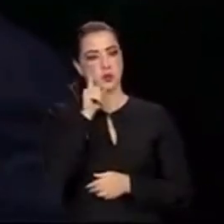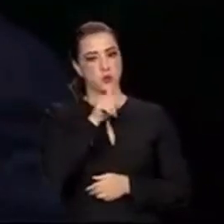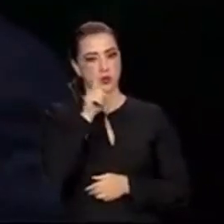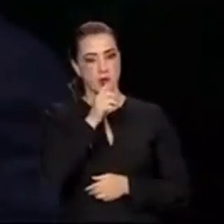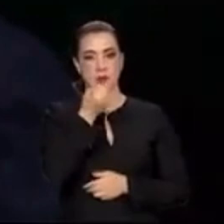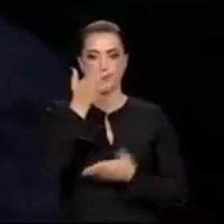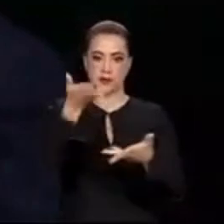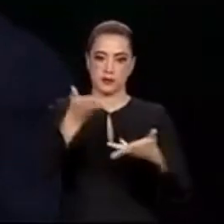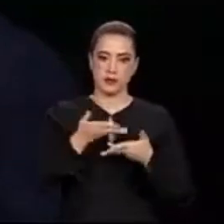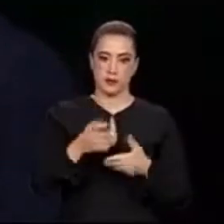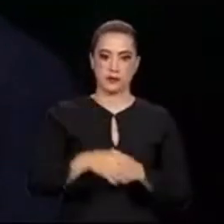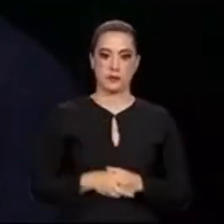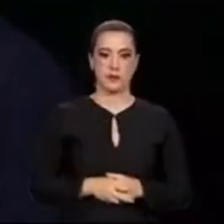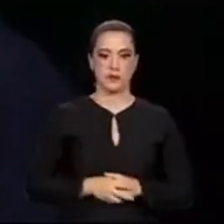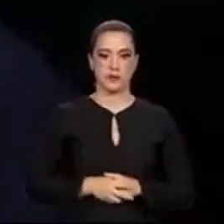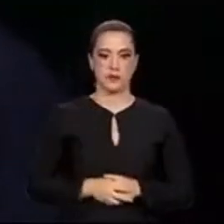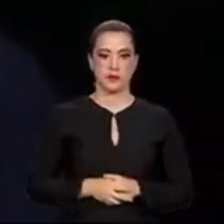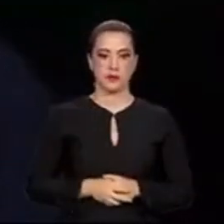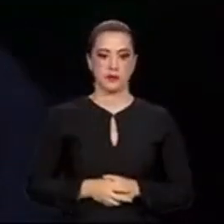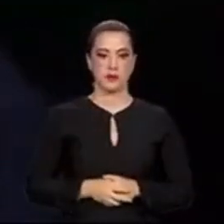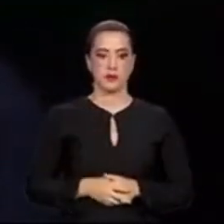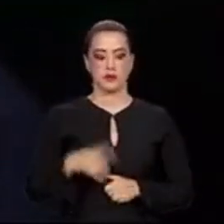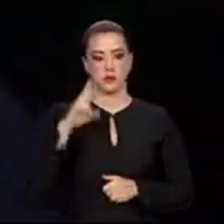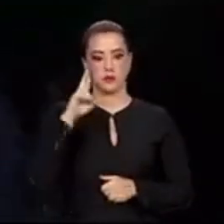bem-vindo ao Estados Unidos